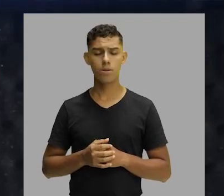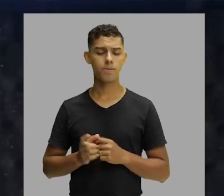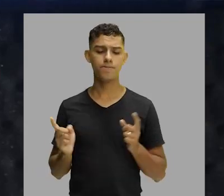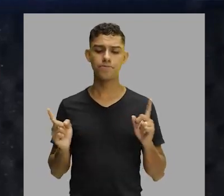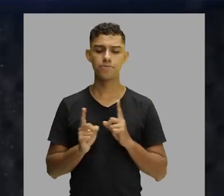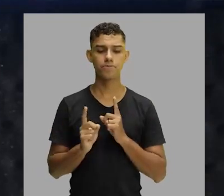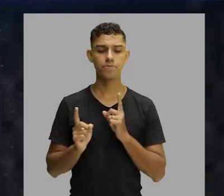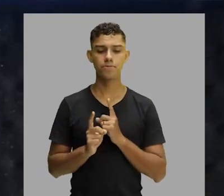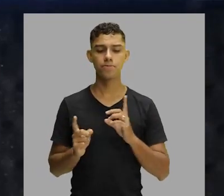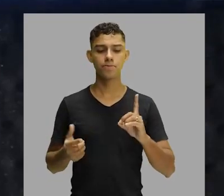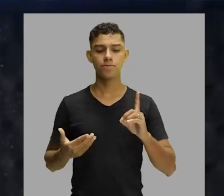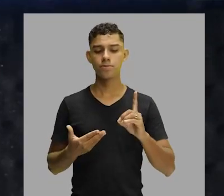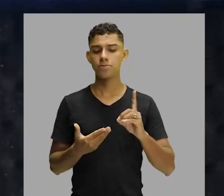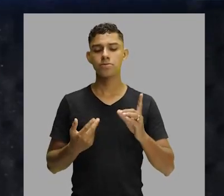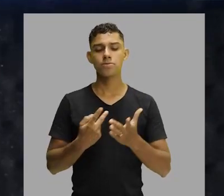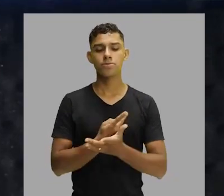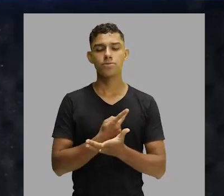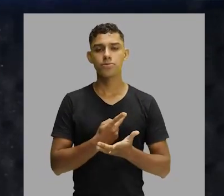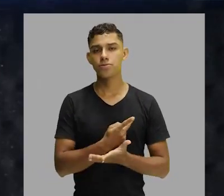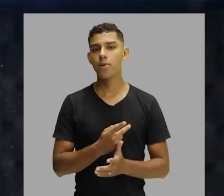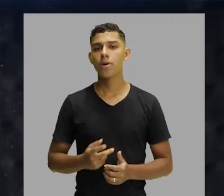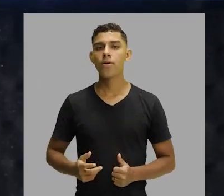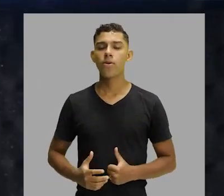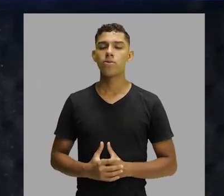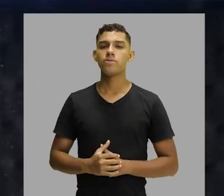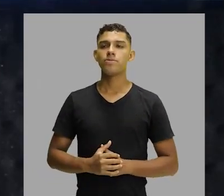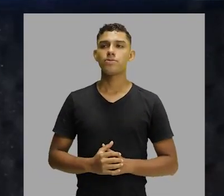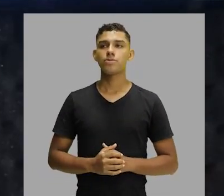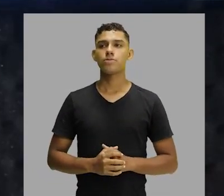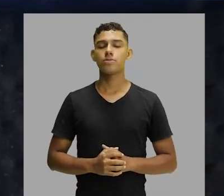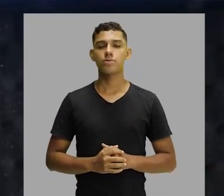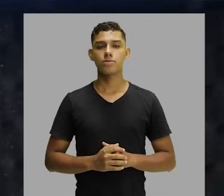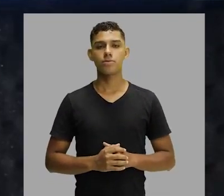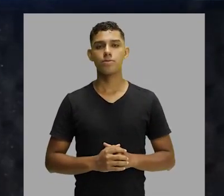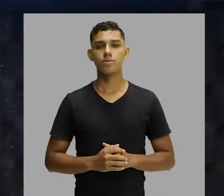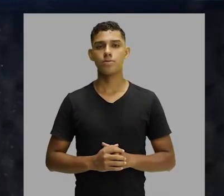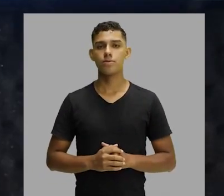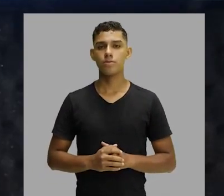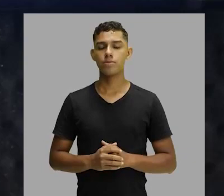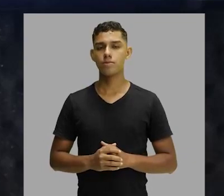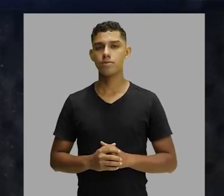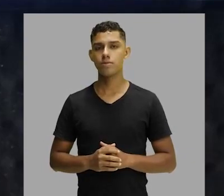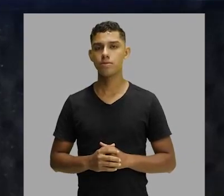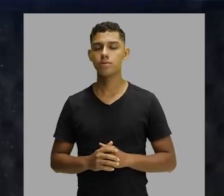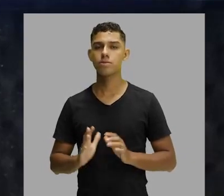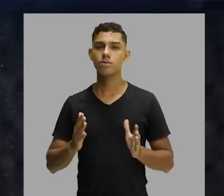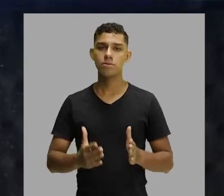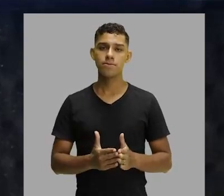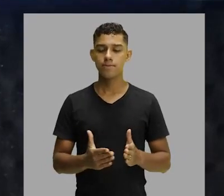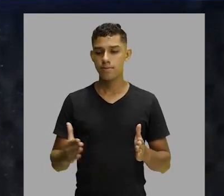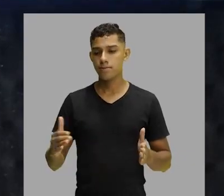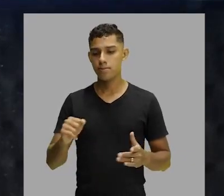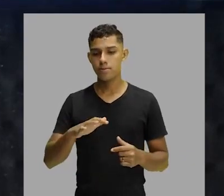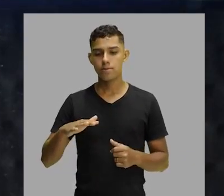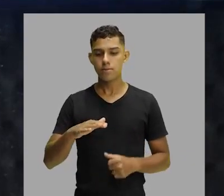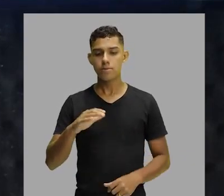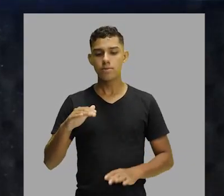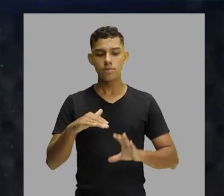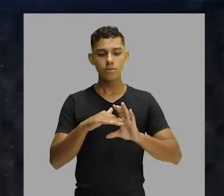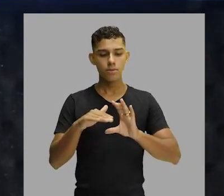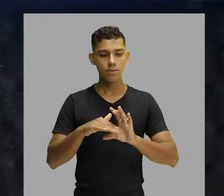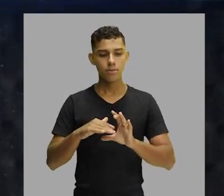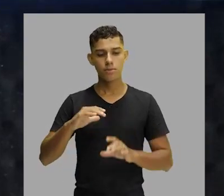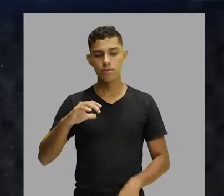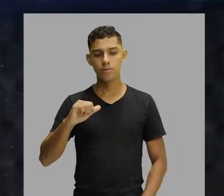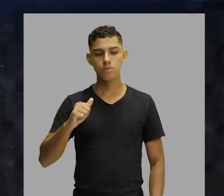ele quanto às suas cargas, por exemplo. Okay? Então, as lacunas são apenas os espaços entre as camadas de condução